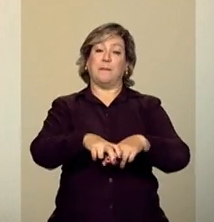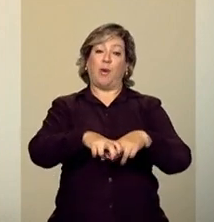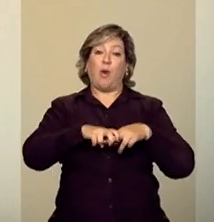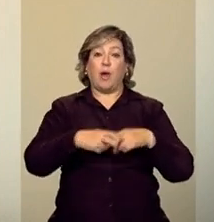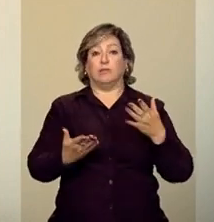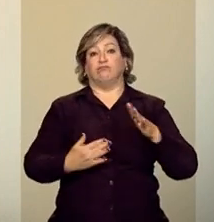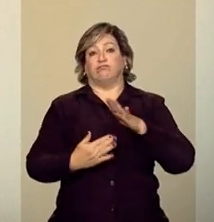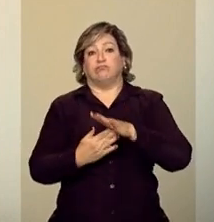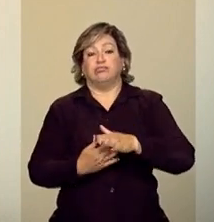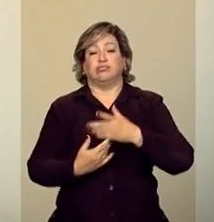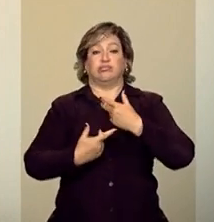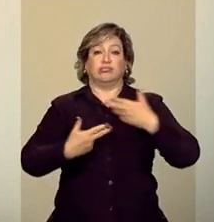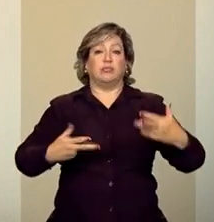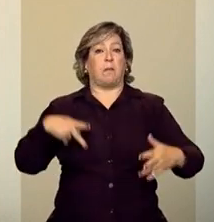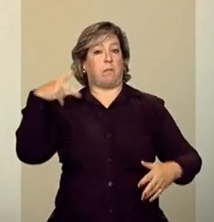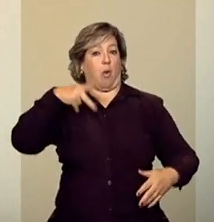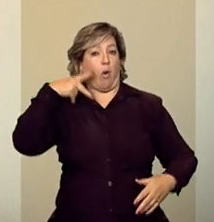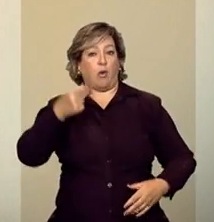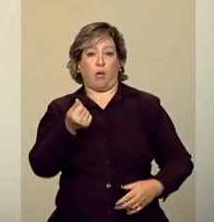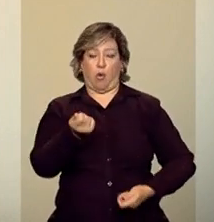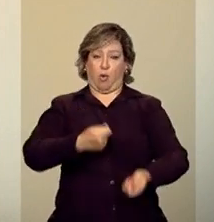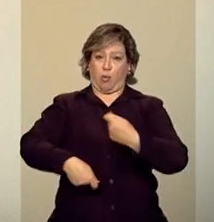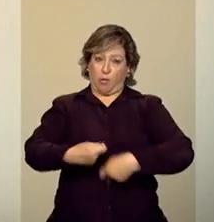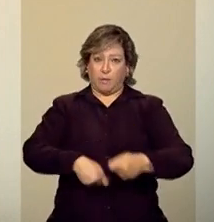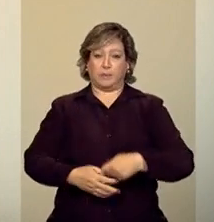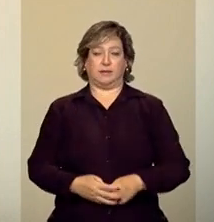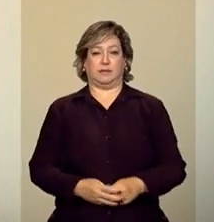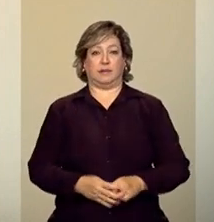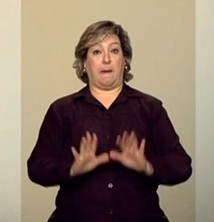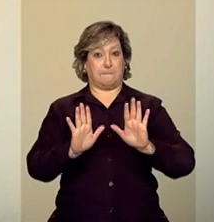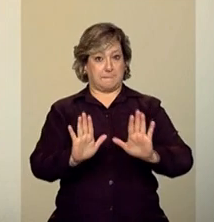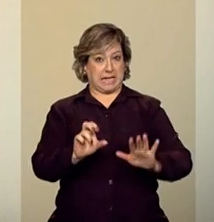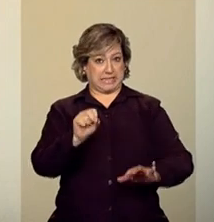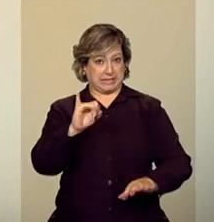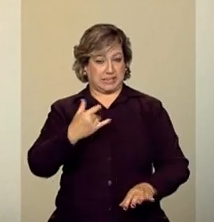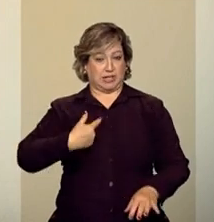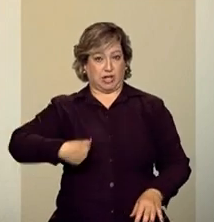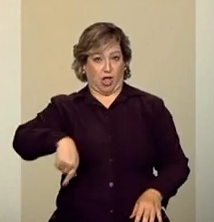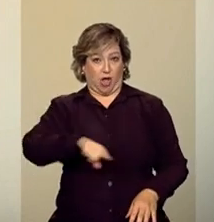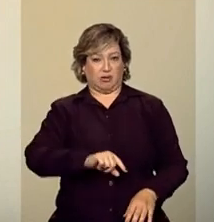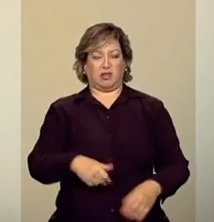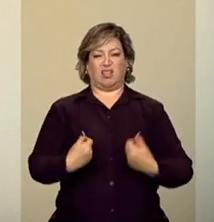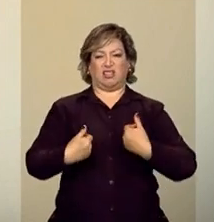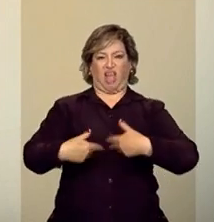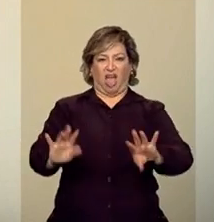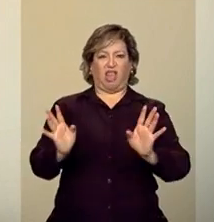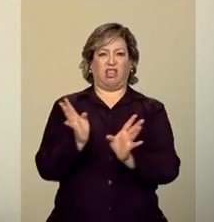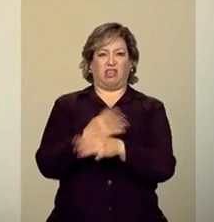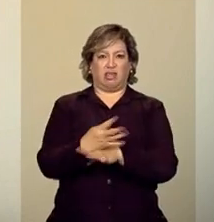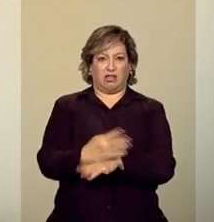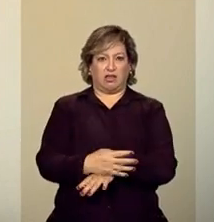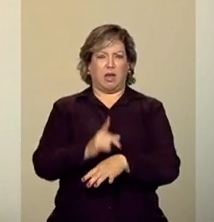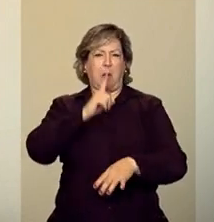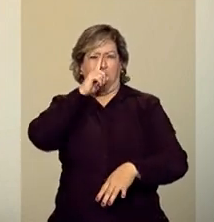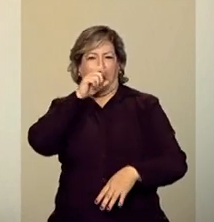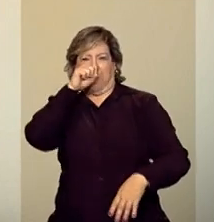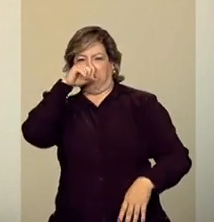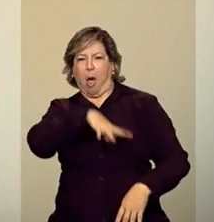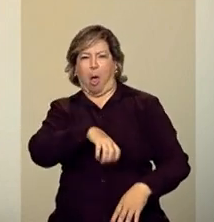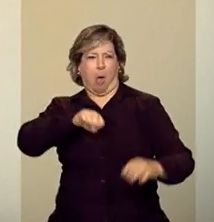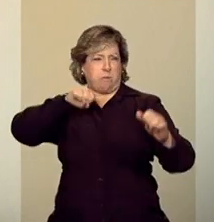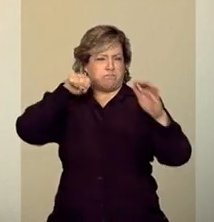de limitações políticas e econômicas. Mas se deixarmos que a violência nos faça perder o